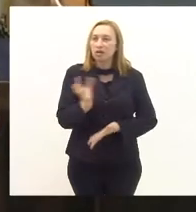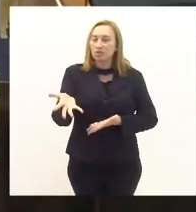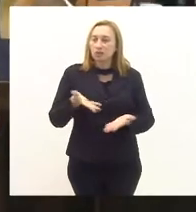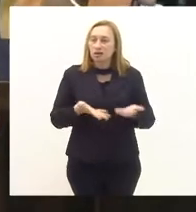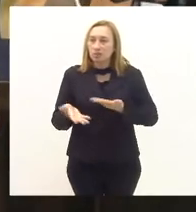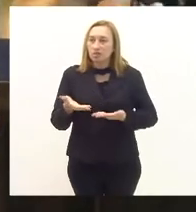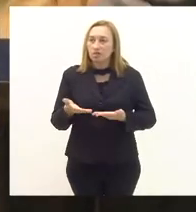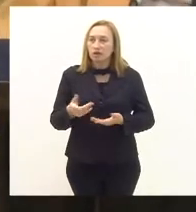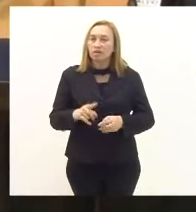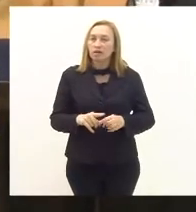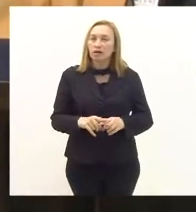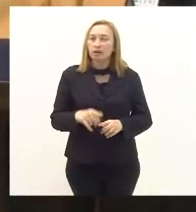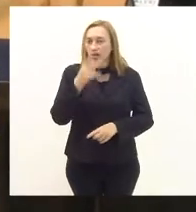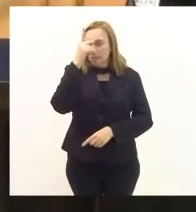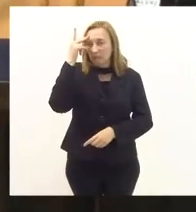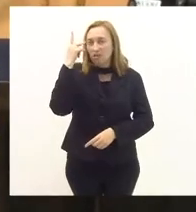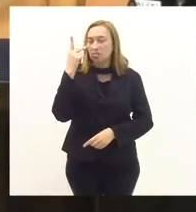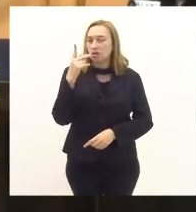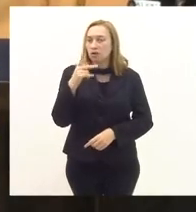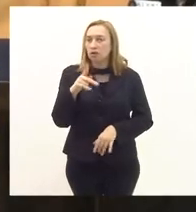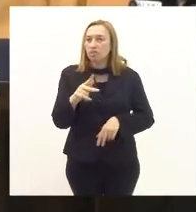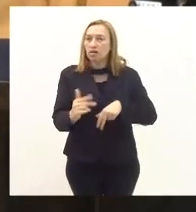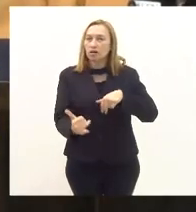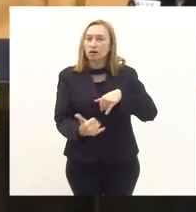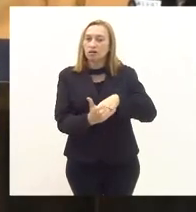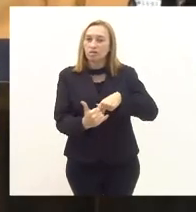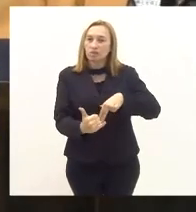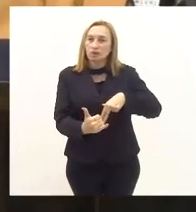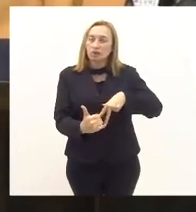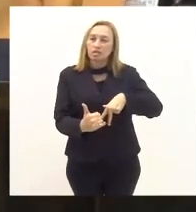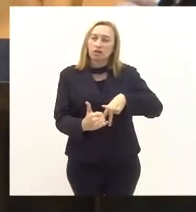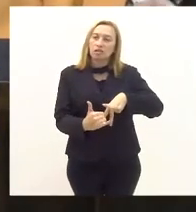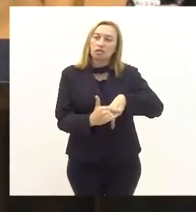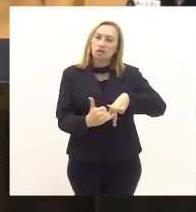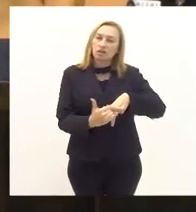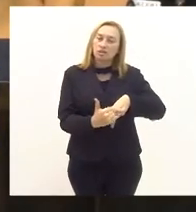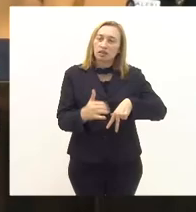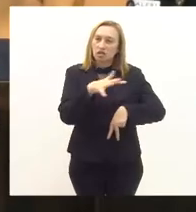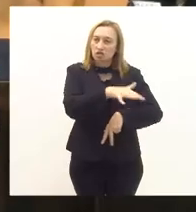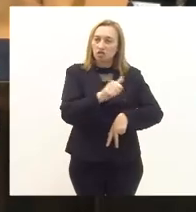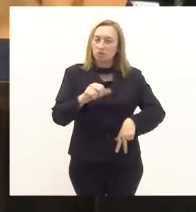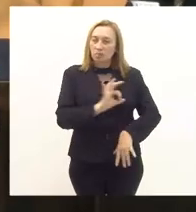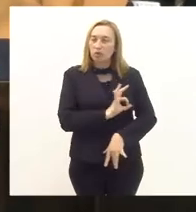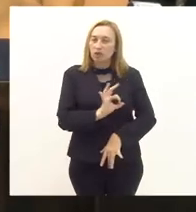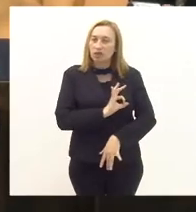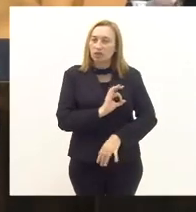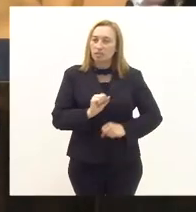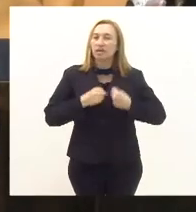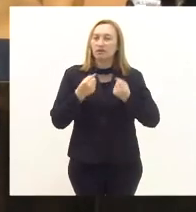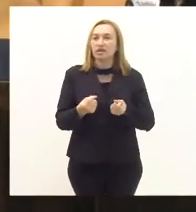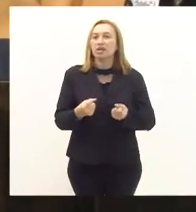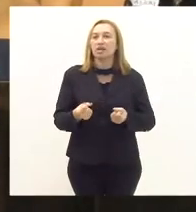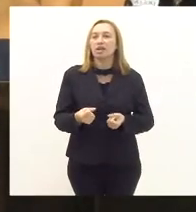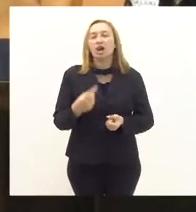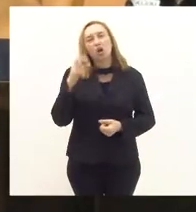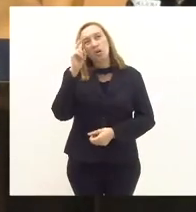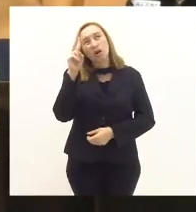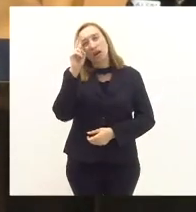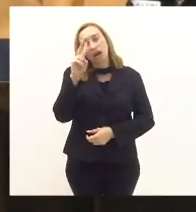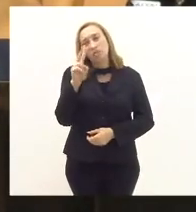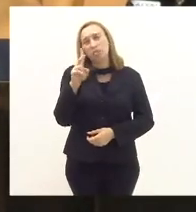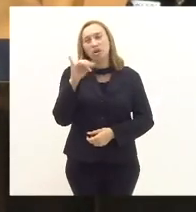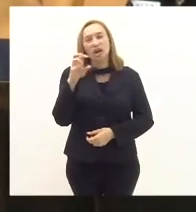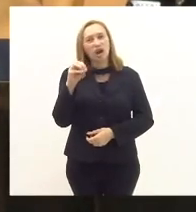isso. Quando uma pessoa é agredida, a primeira coisa que a pessoa faz é chamar a polícia para se defender. Inclusive, eu me lembro,